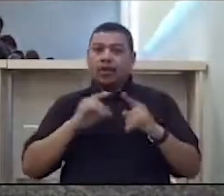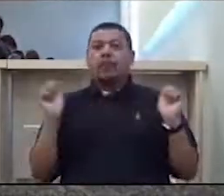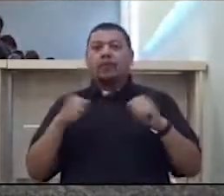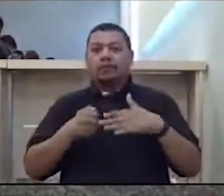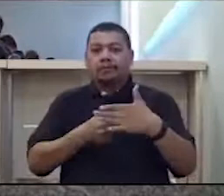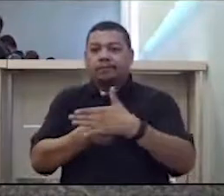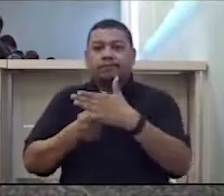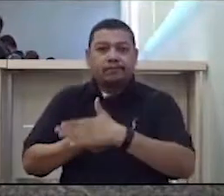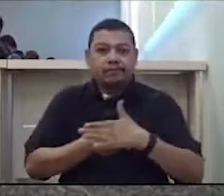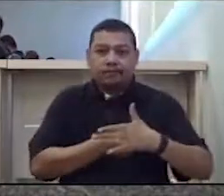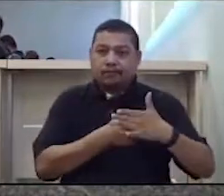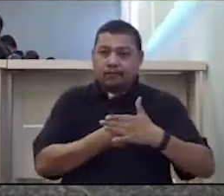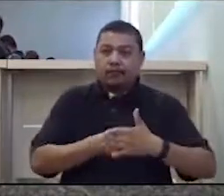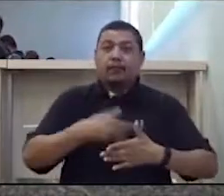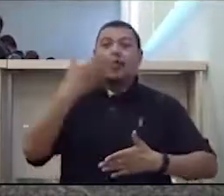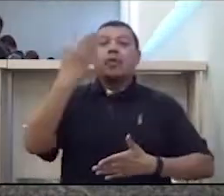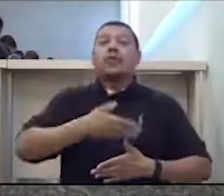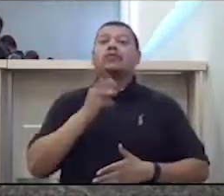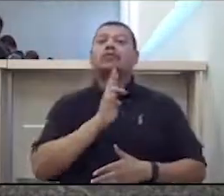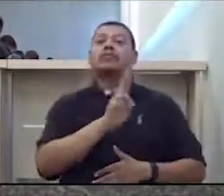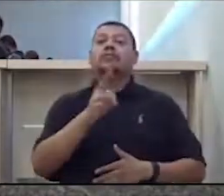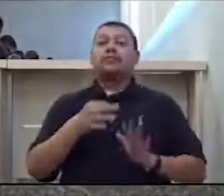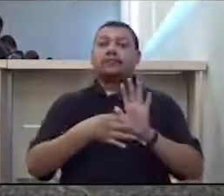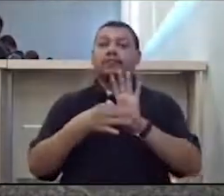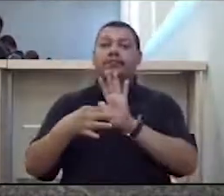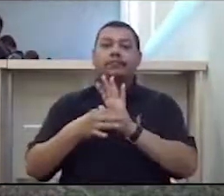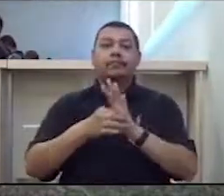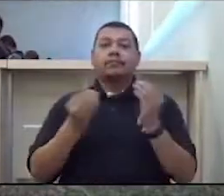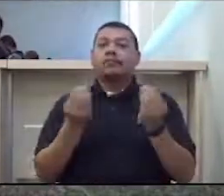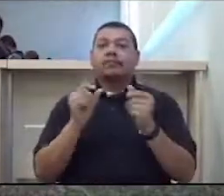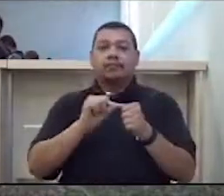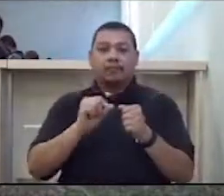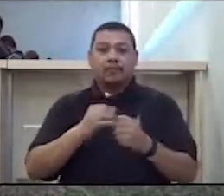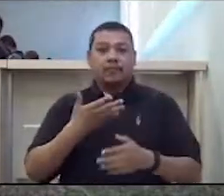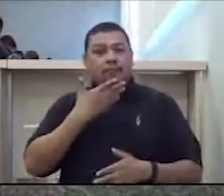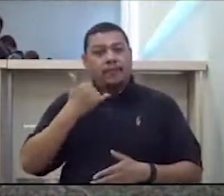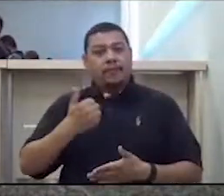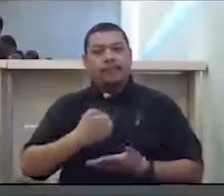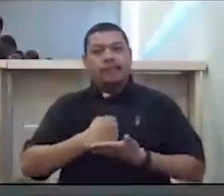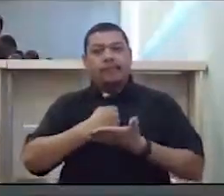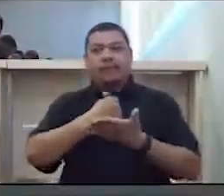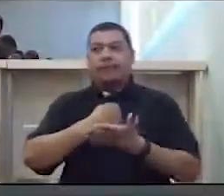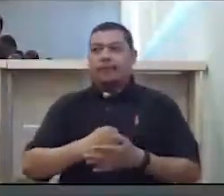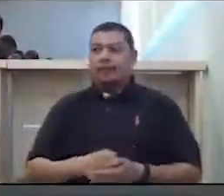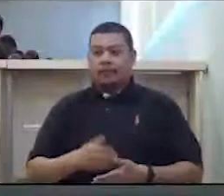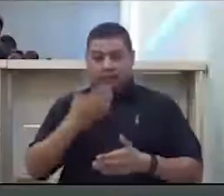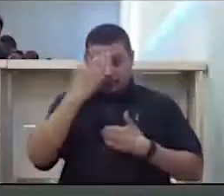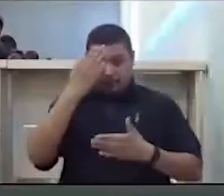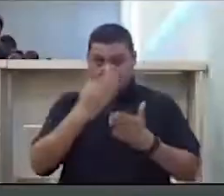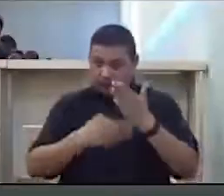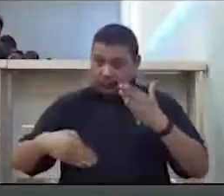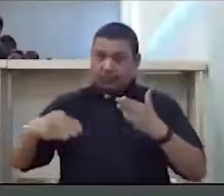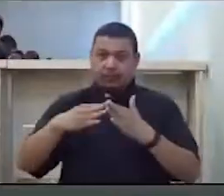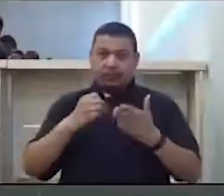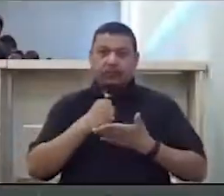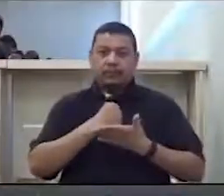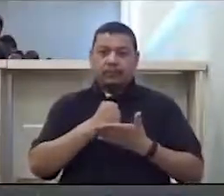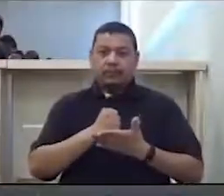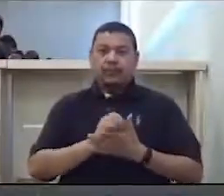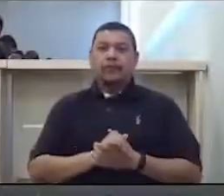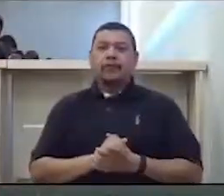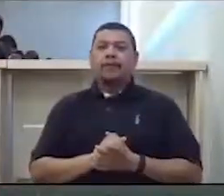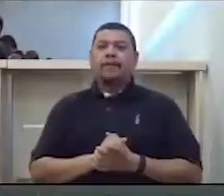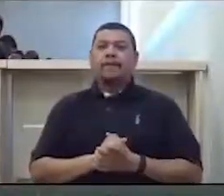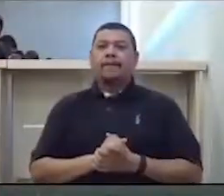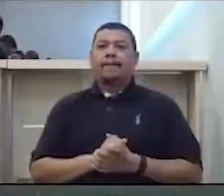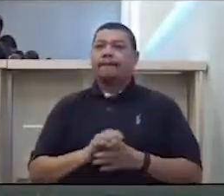né, apresentar soluções, sugerir e realmente cobrar pela população. Obrigado, vereador. Obrigado a todos que cooperaram com o meu discurso,